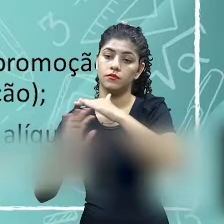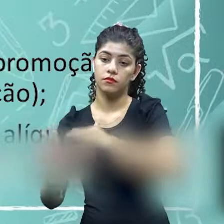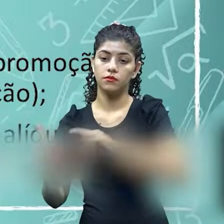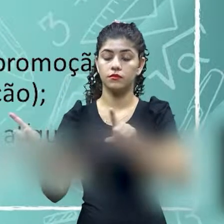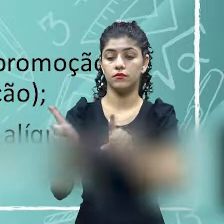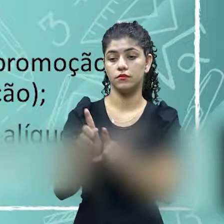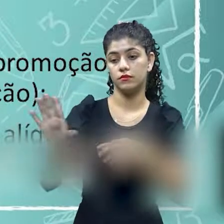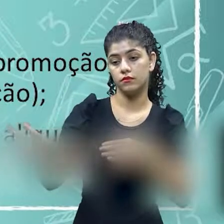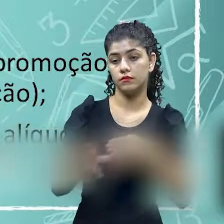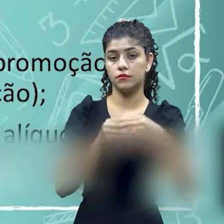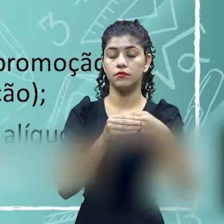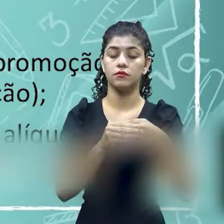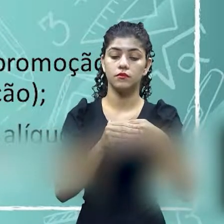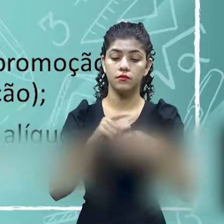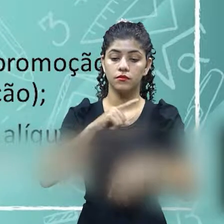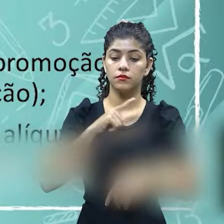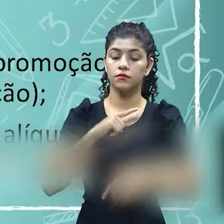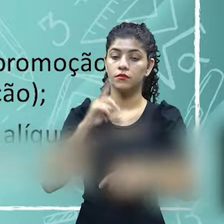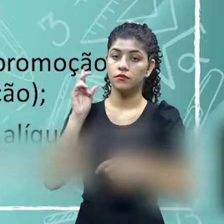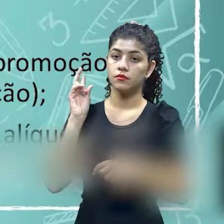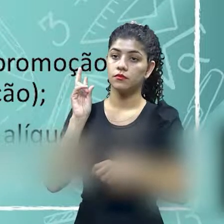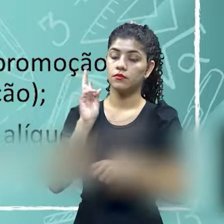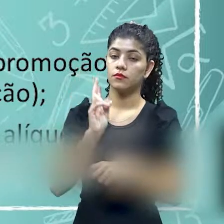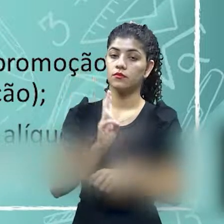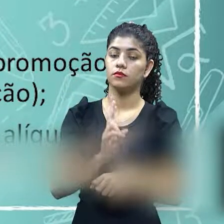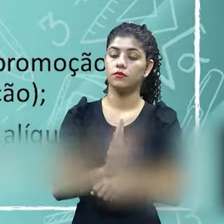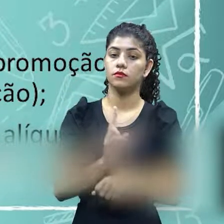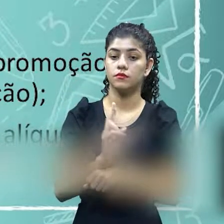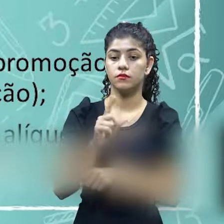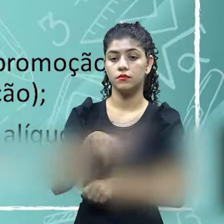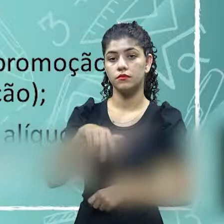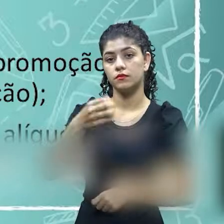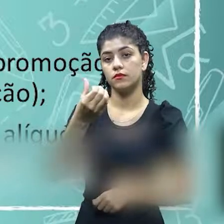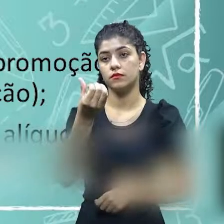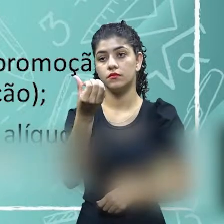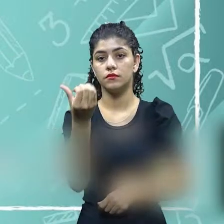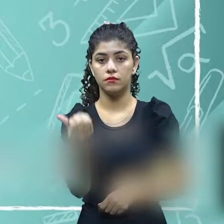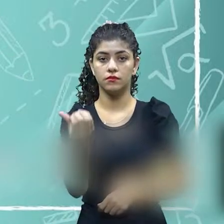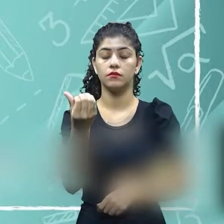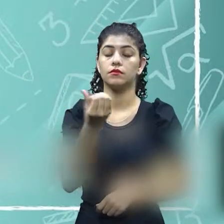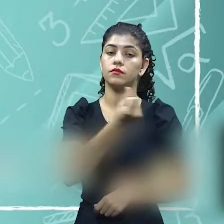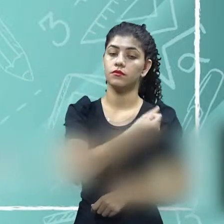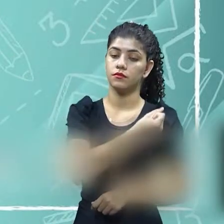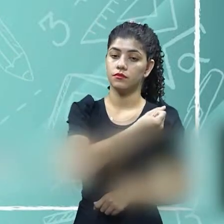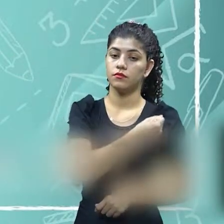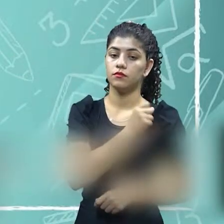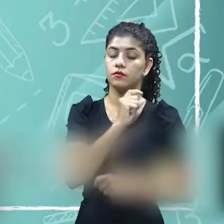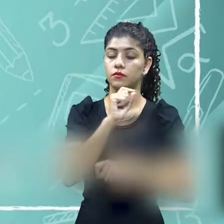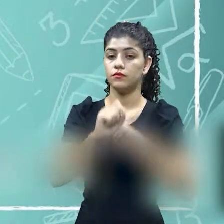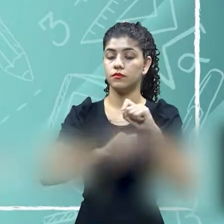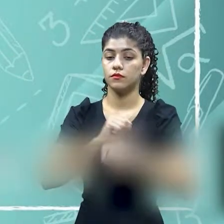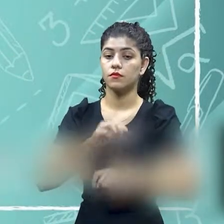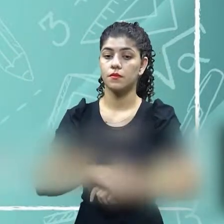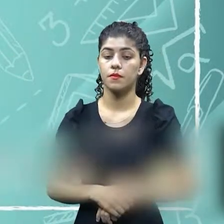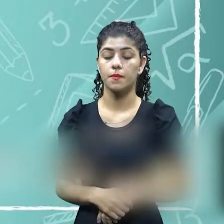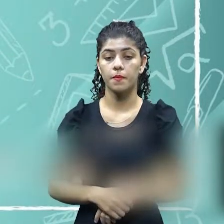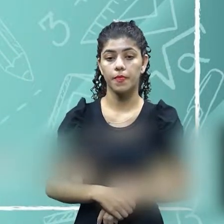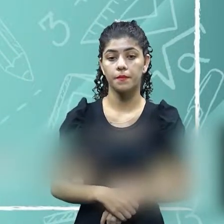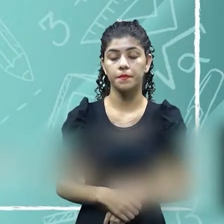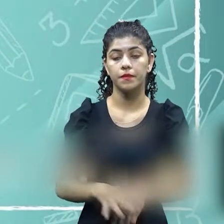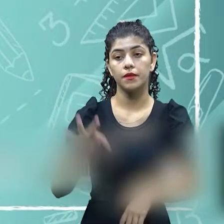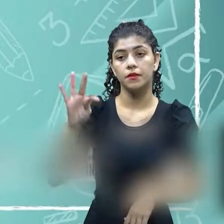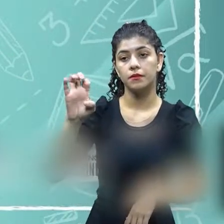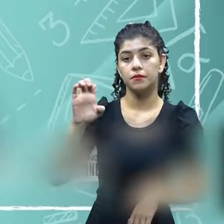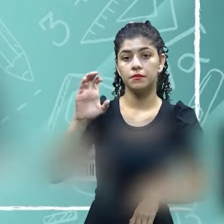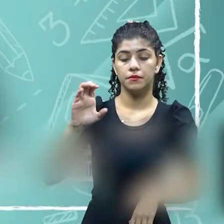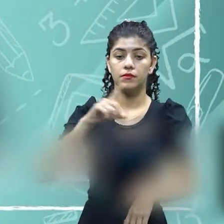e o nível de agregação para o qual teriam definidas as alíquotas era de 6 dígitos. Então, a tarifa externa comum até que